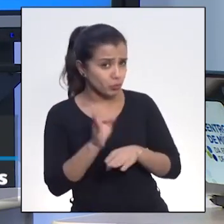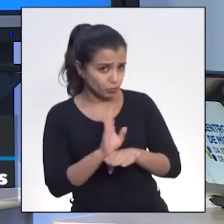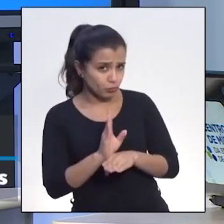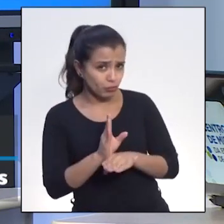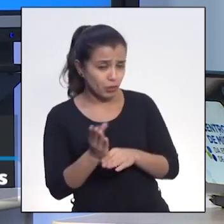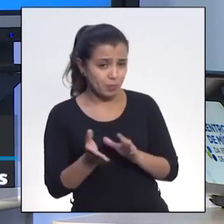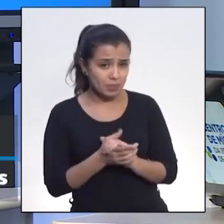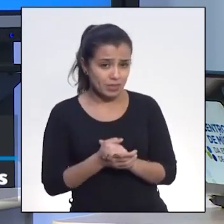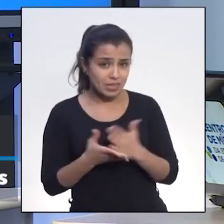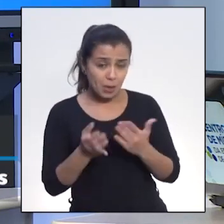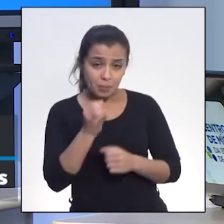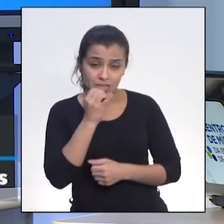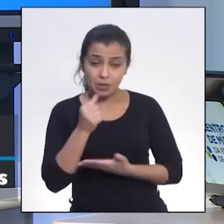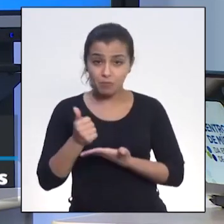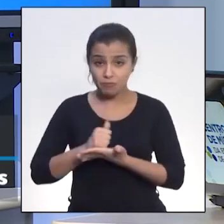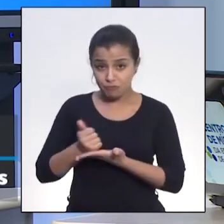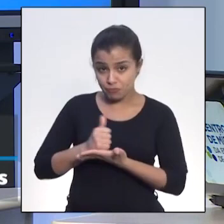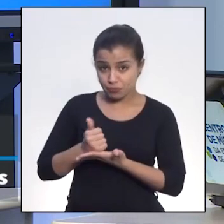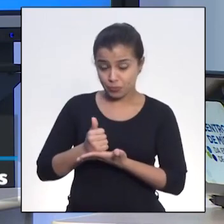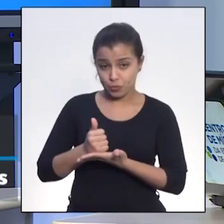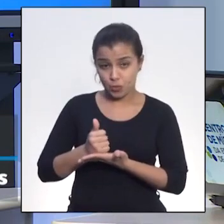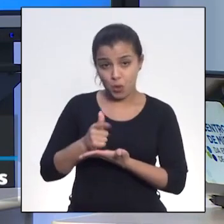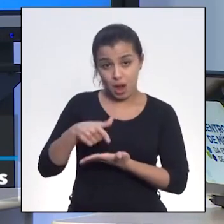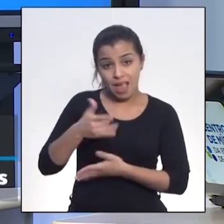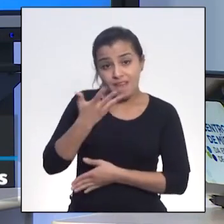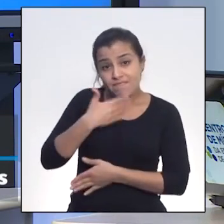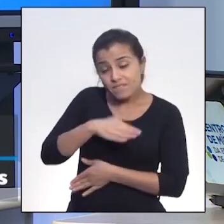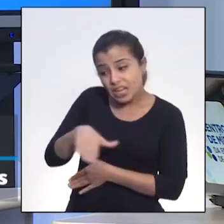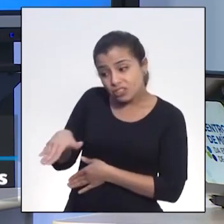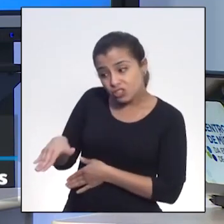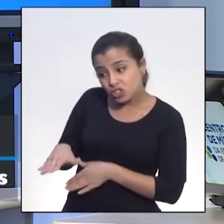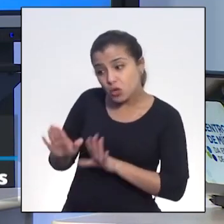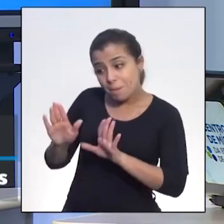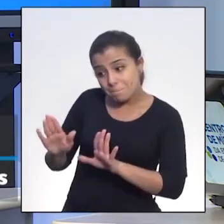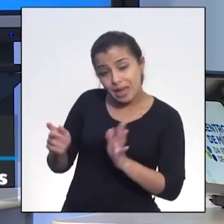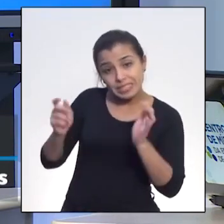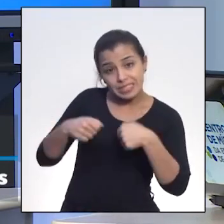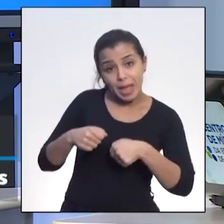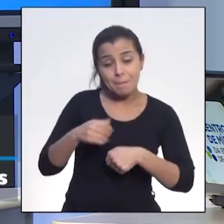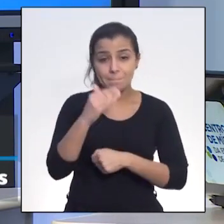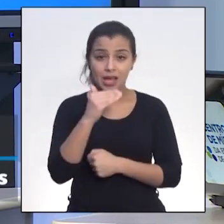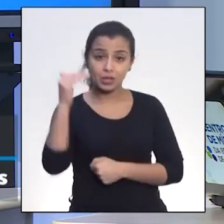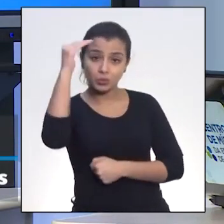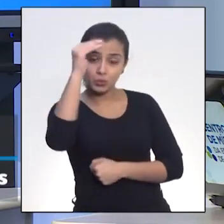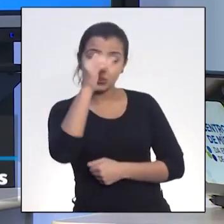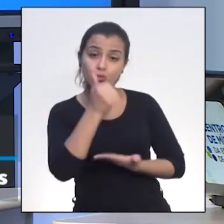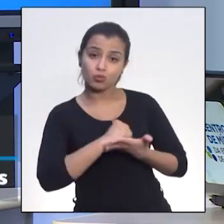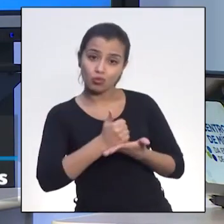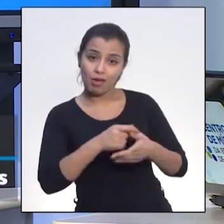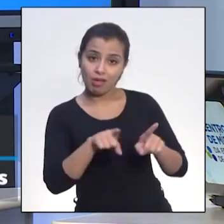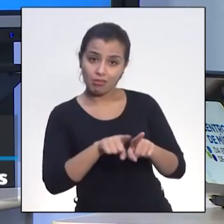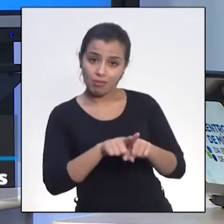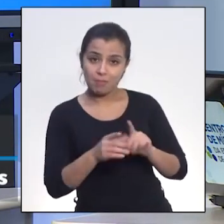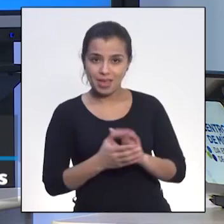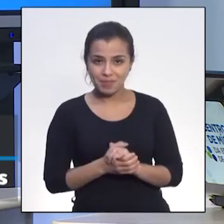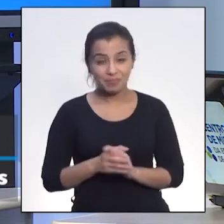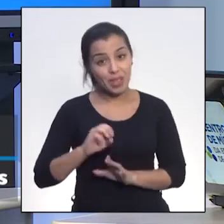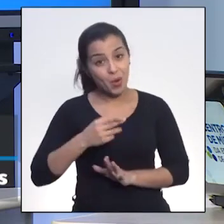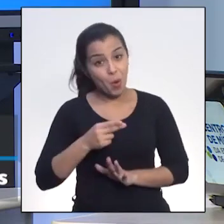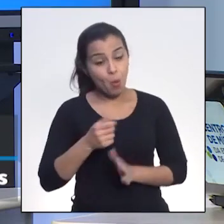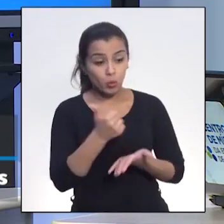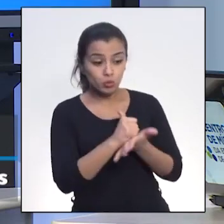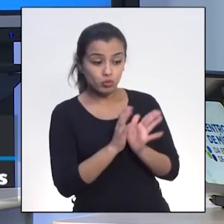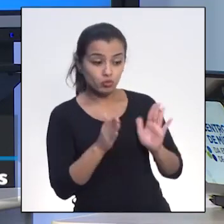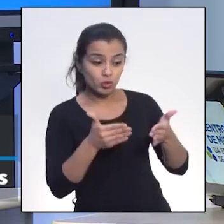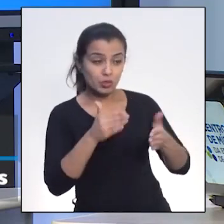como você pode falar, é um jogo infantil, mas os adultos podem jogar, né? É um jogo para adulto, mas apenas